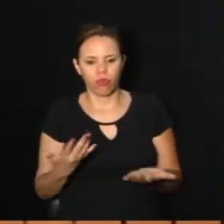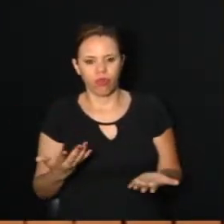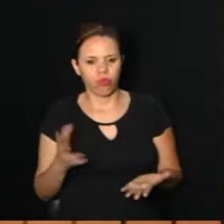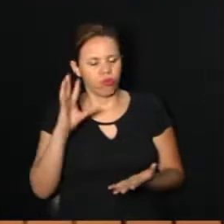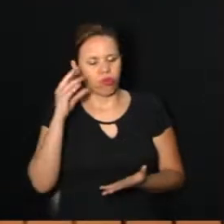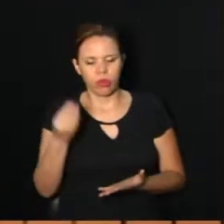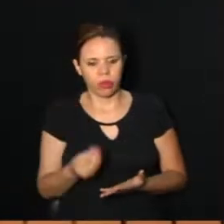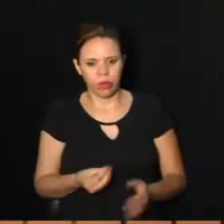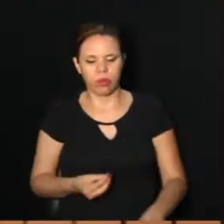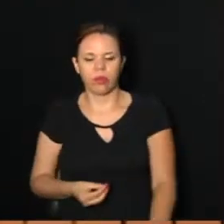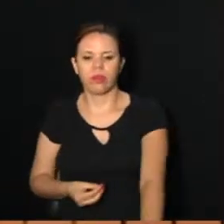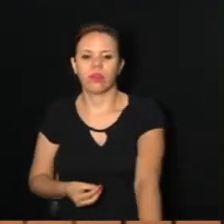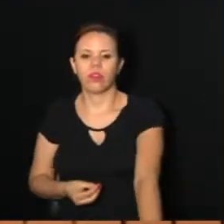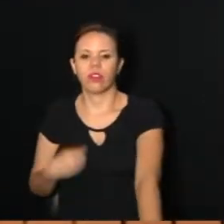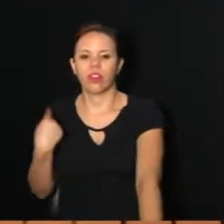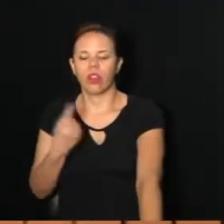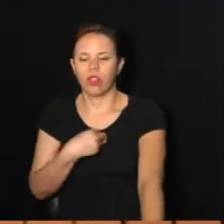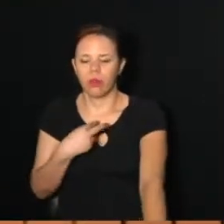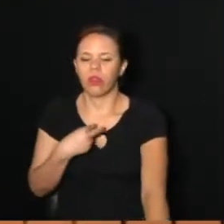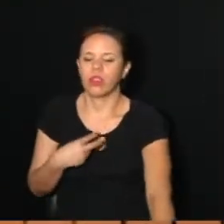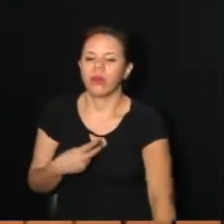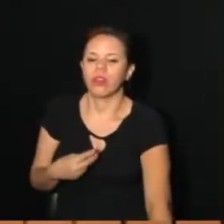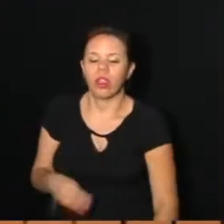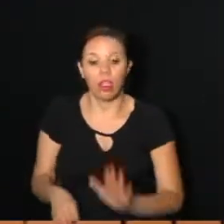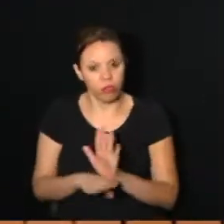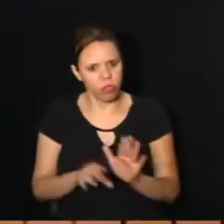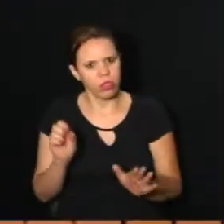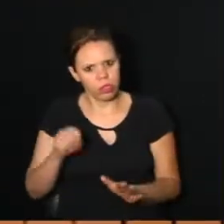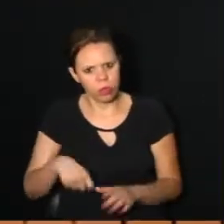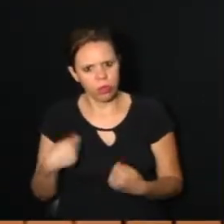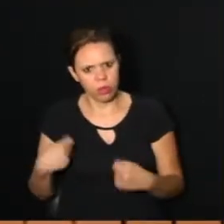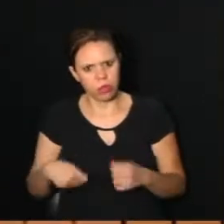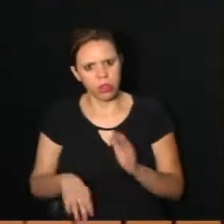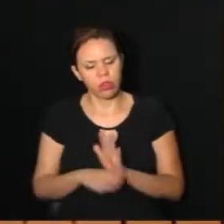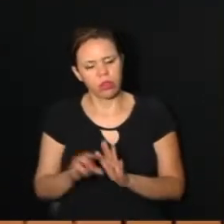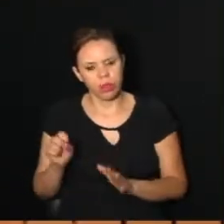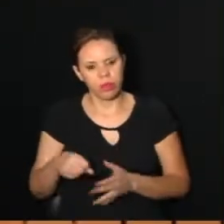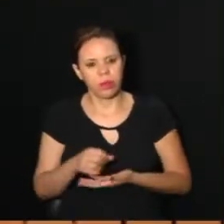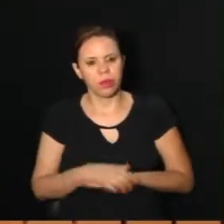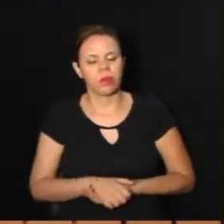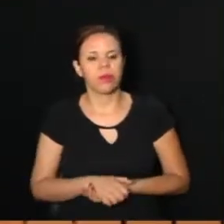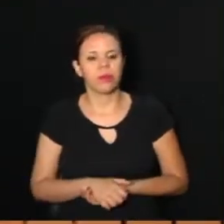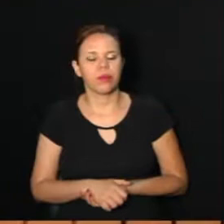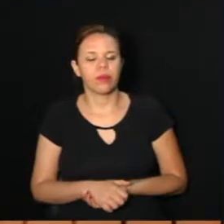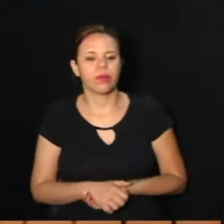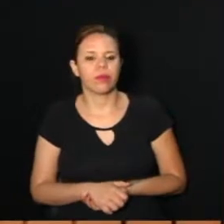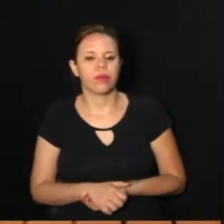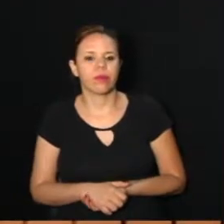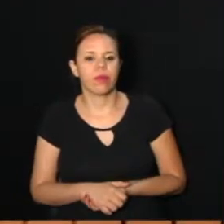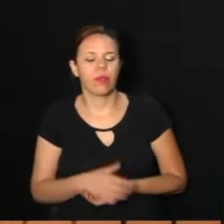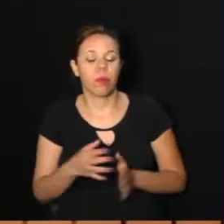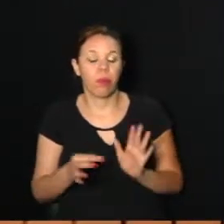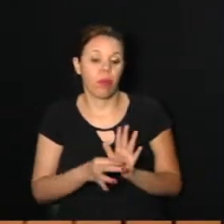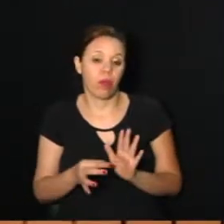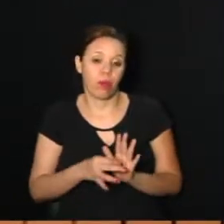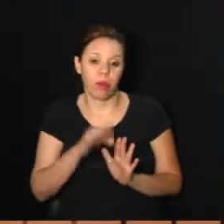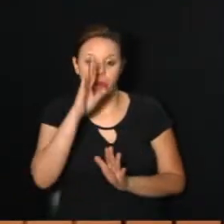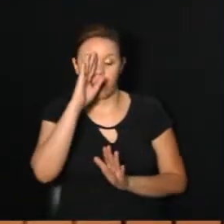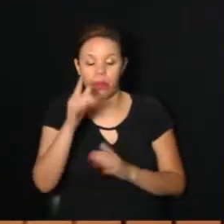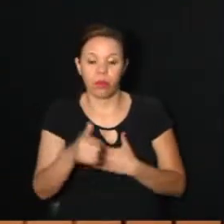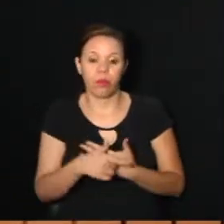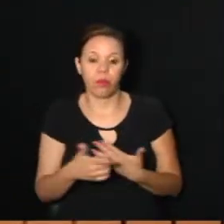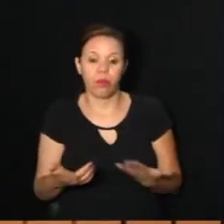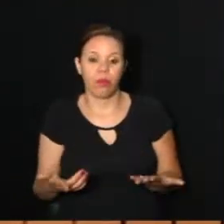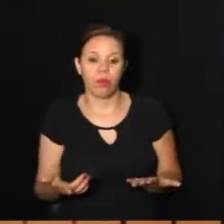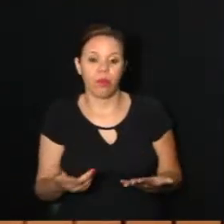compreendem, que nós não podemos ajudar. Devemos ajudar, com certeza, devemos ajudar. Esse, na minha opinião, é o principal papel público.